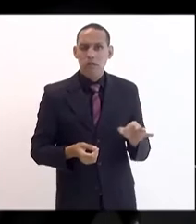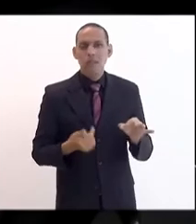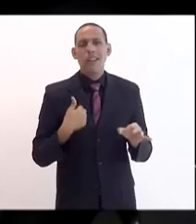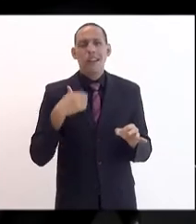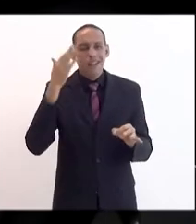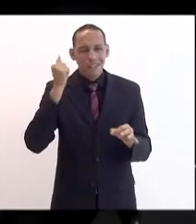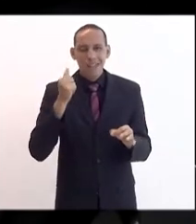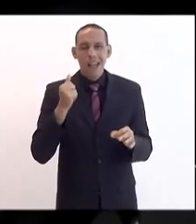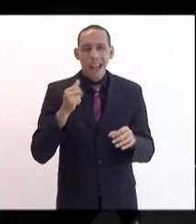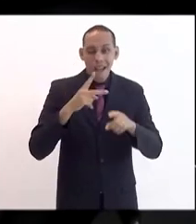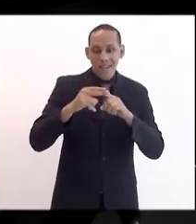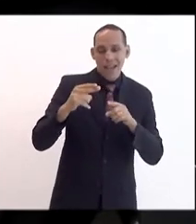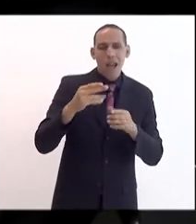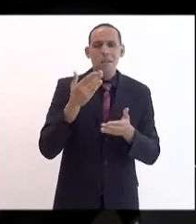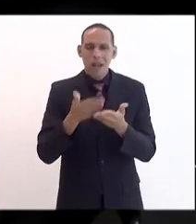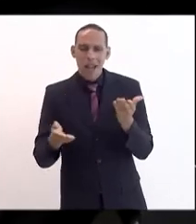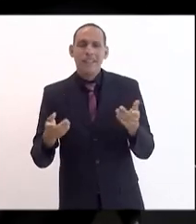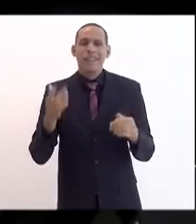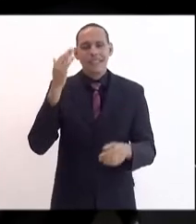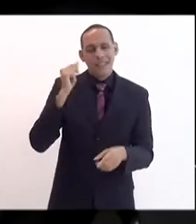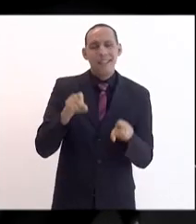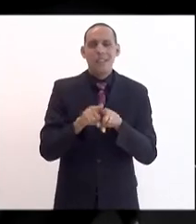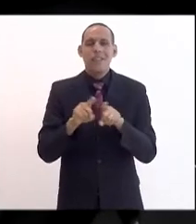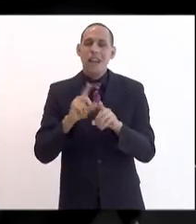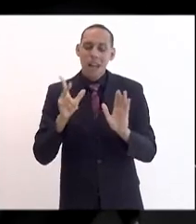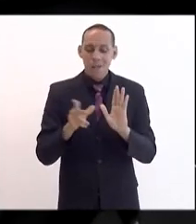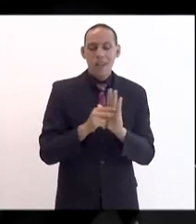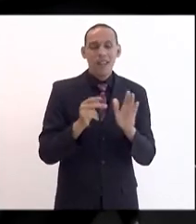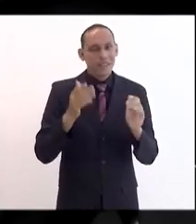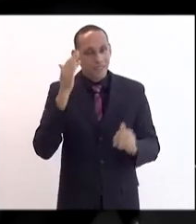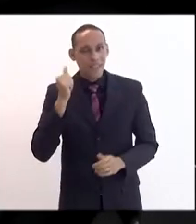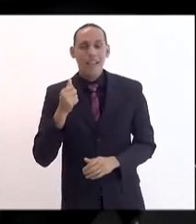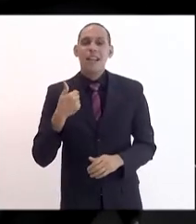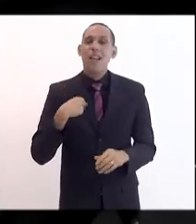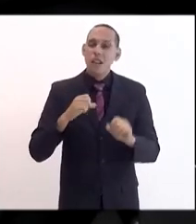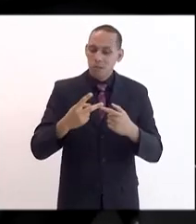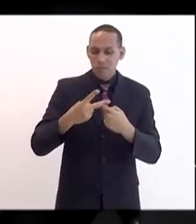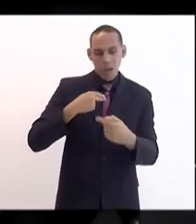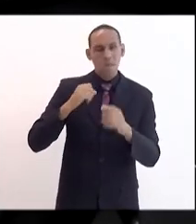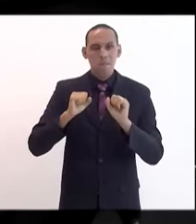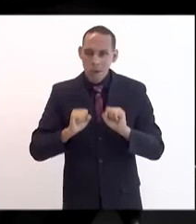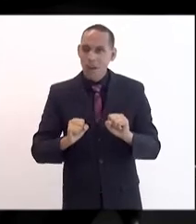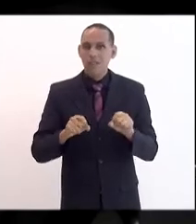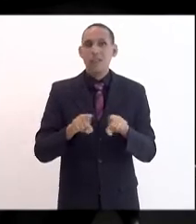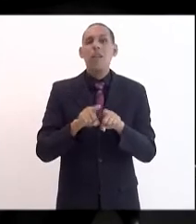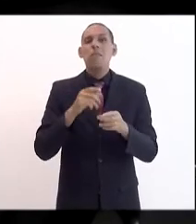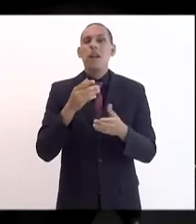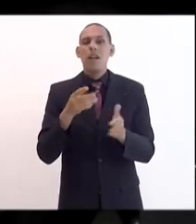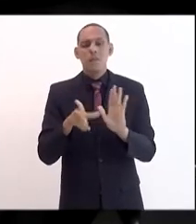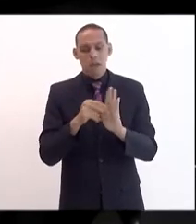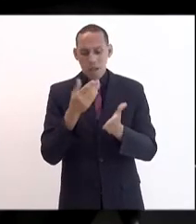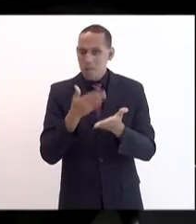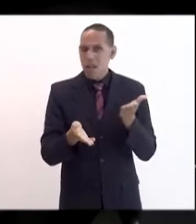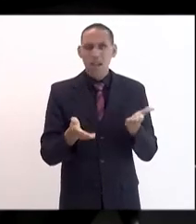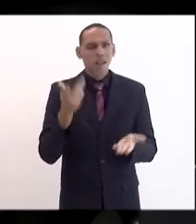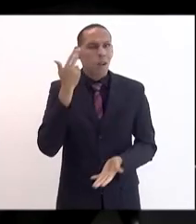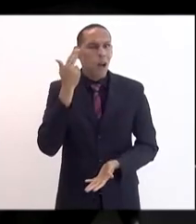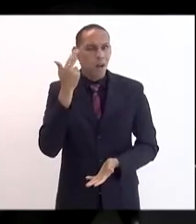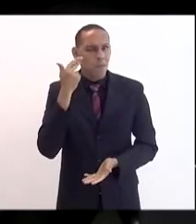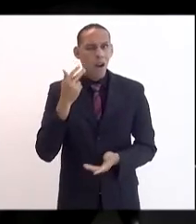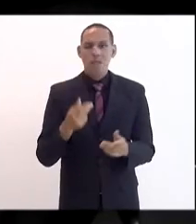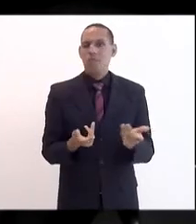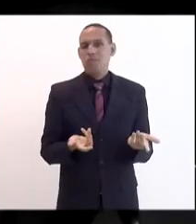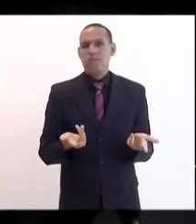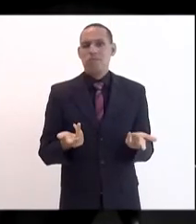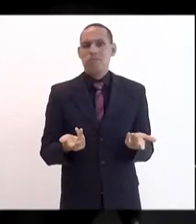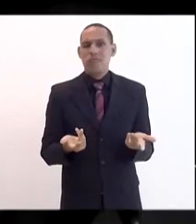e sei perder. Sei colocar emenda, eu sei que eu posso ser voto vencido e perder as emendas. Faz parte do jogo.